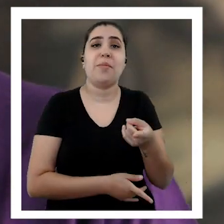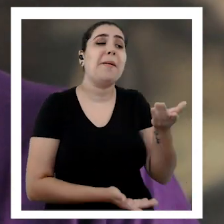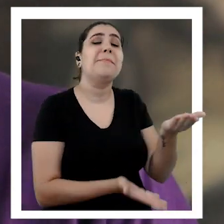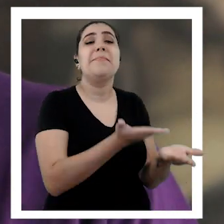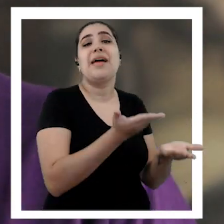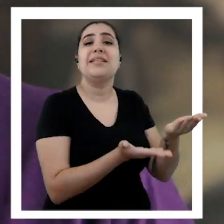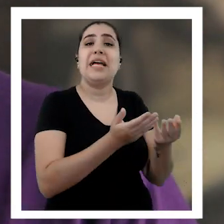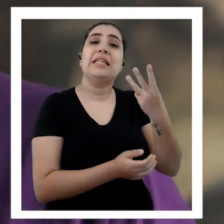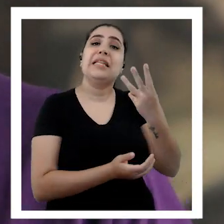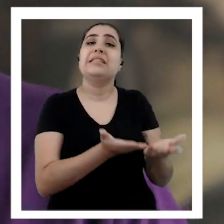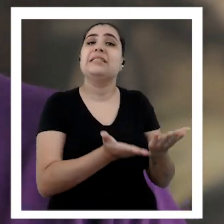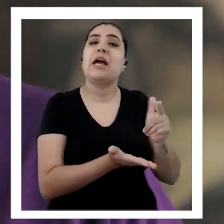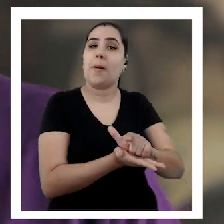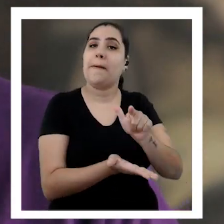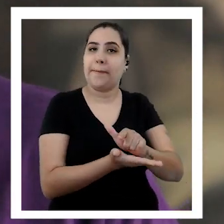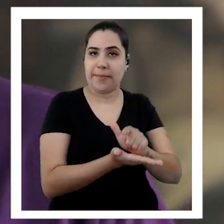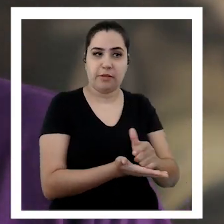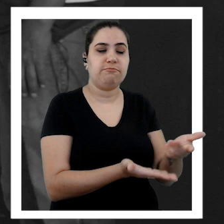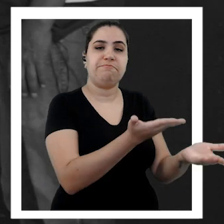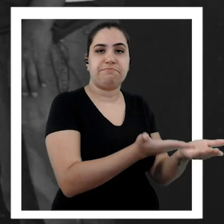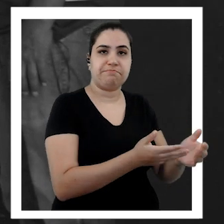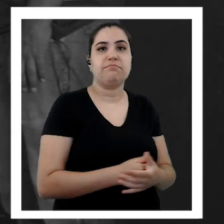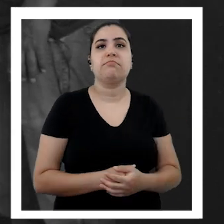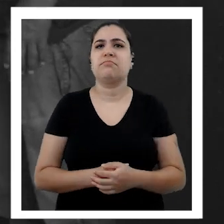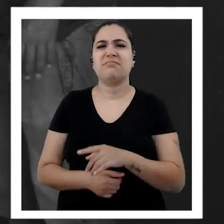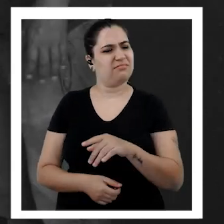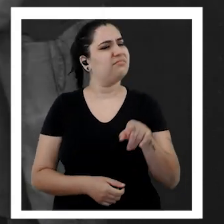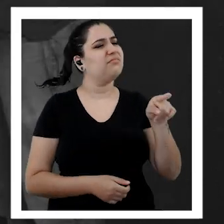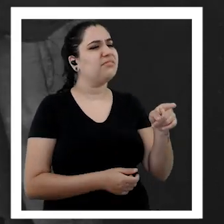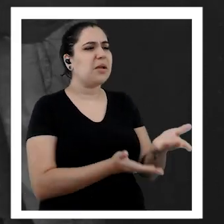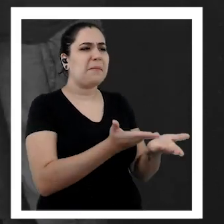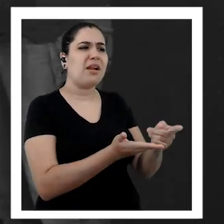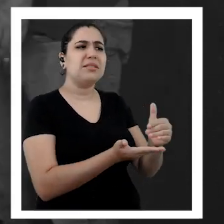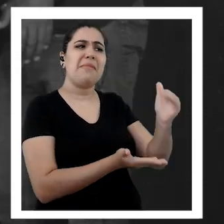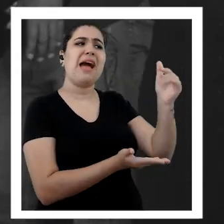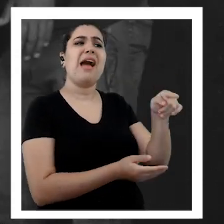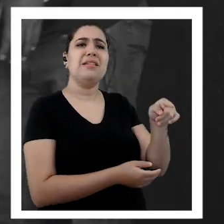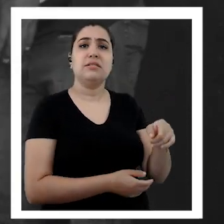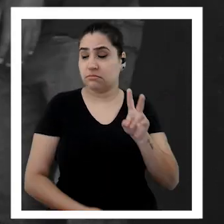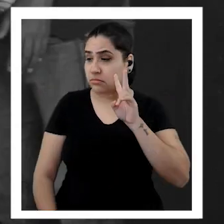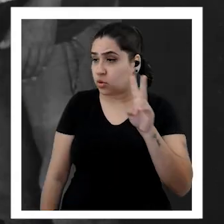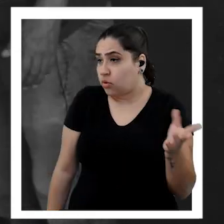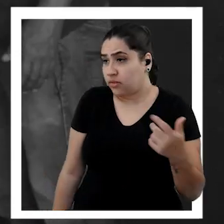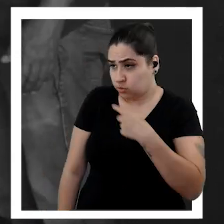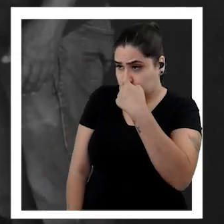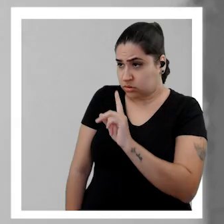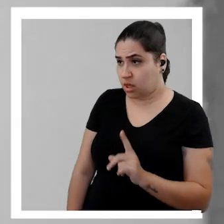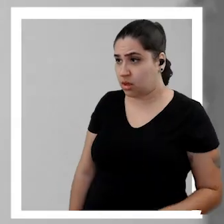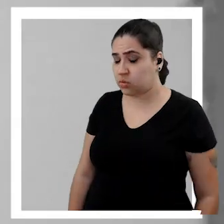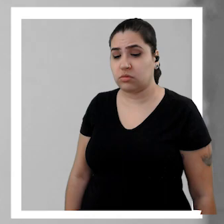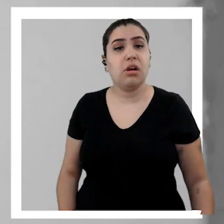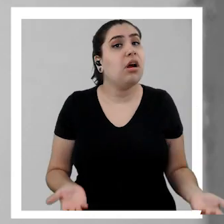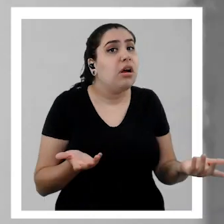chegar para pesar 3 sacos de papel. Berrão, a balança tá marcando mais. Tô vendo,